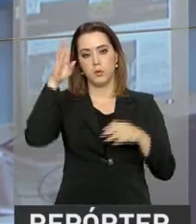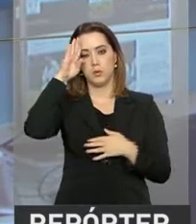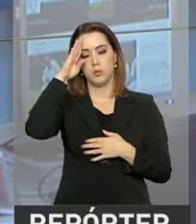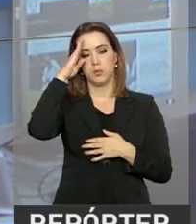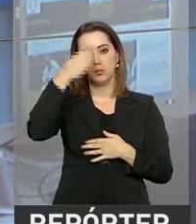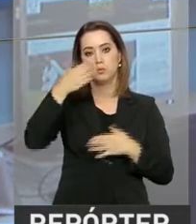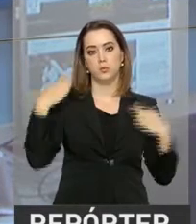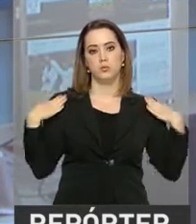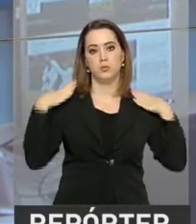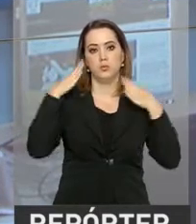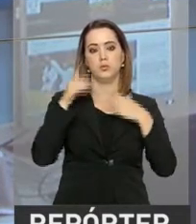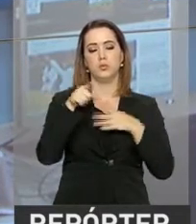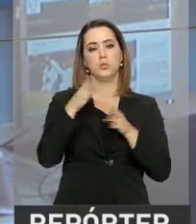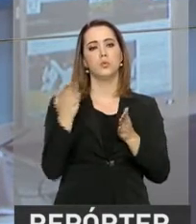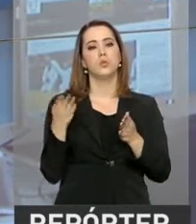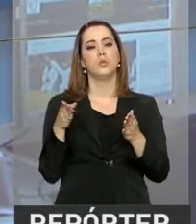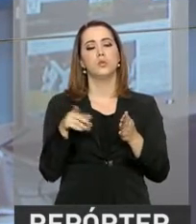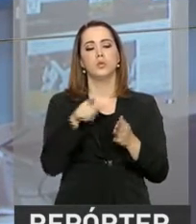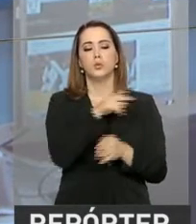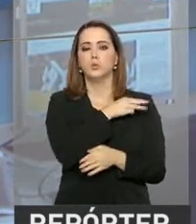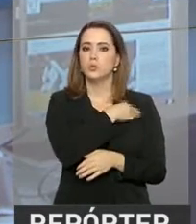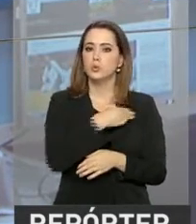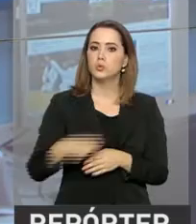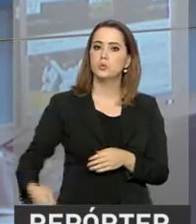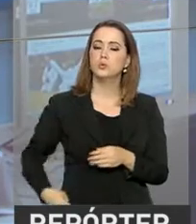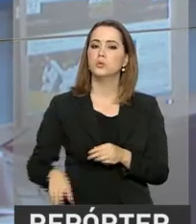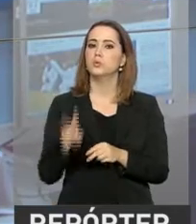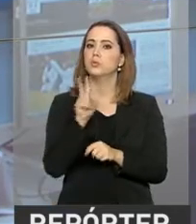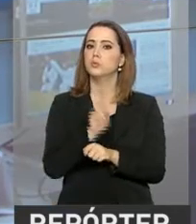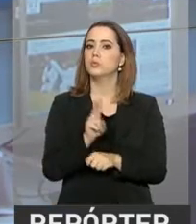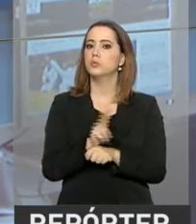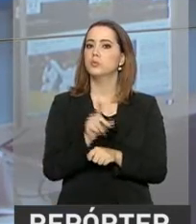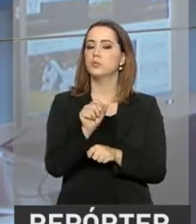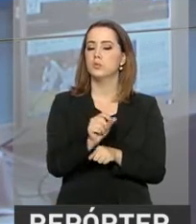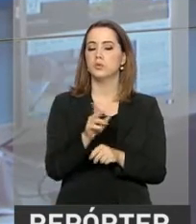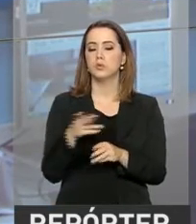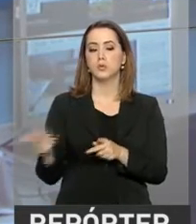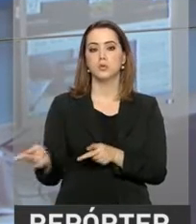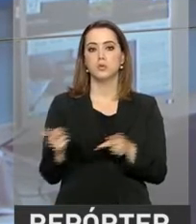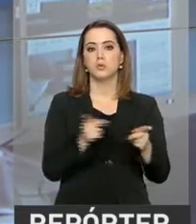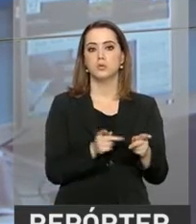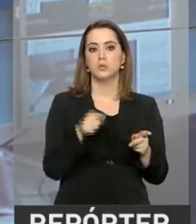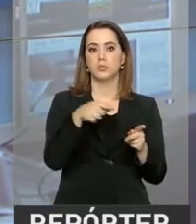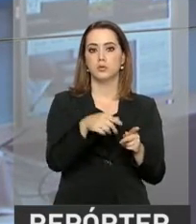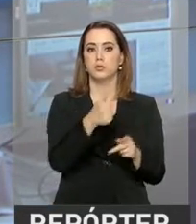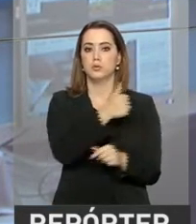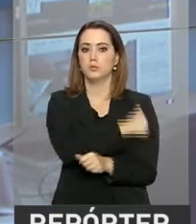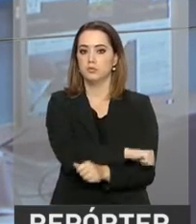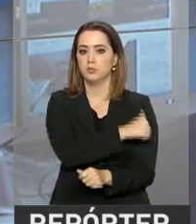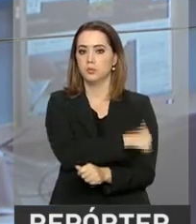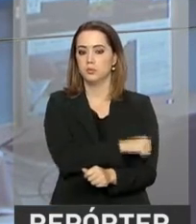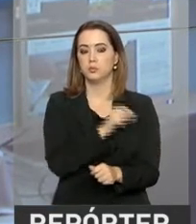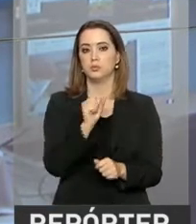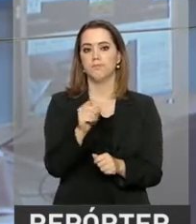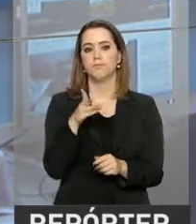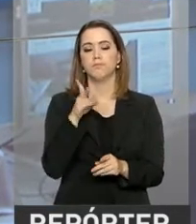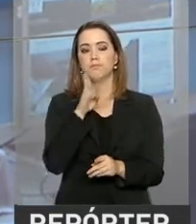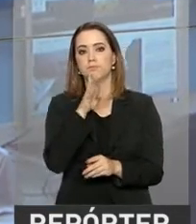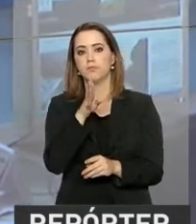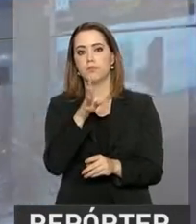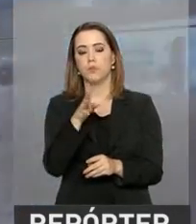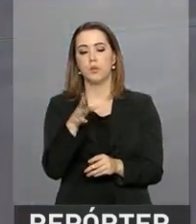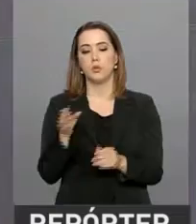Jungmann, visitou uma turma no Rio de Janeiro, no Centro de Educação Física Almirante Adalberto Nunes, da Marinha. Quem acompanhou